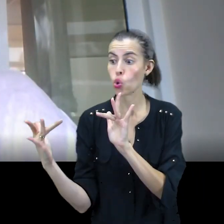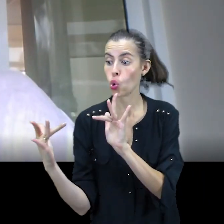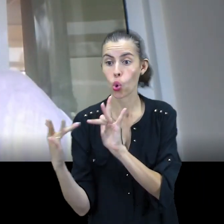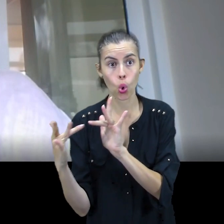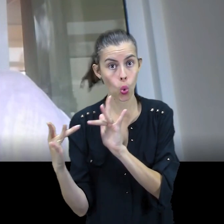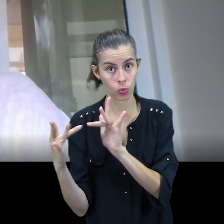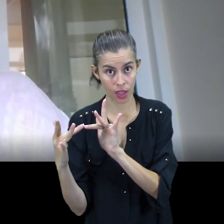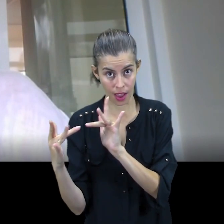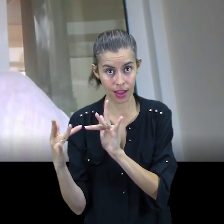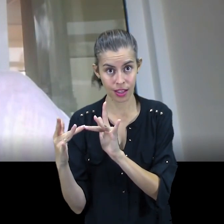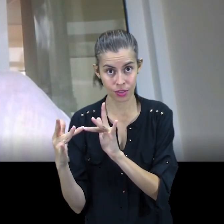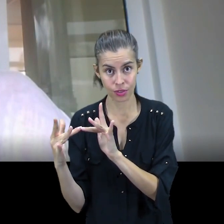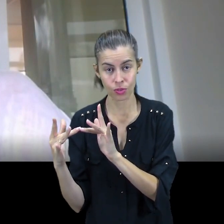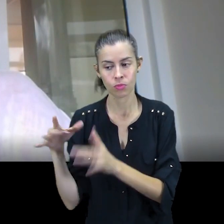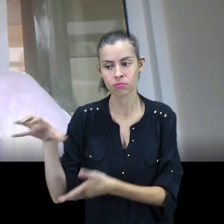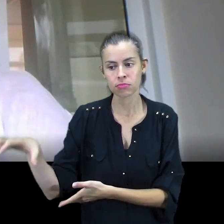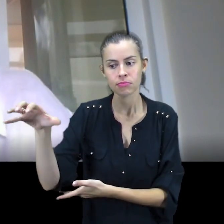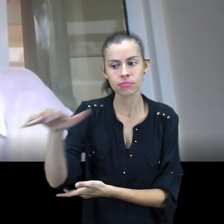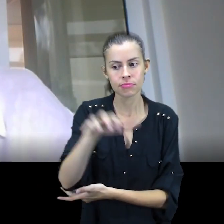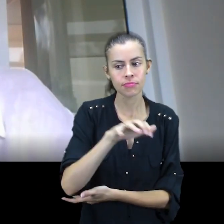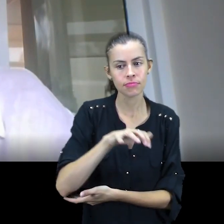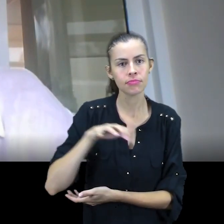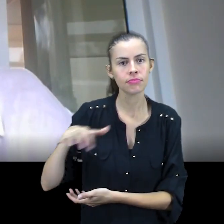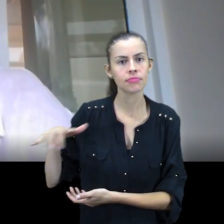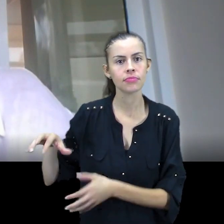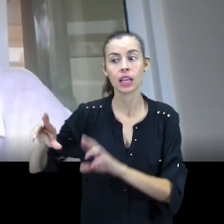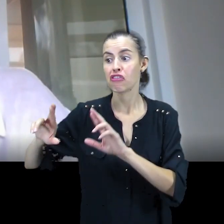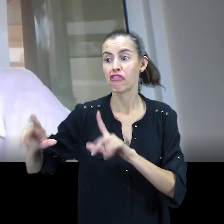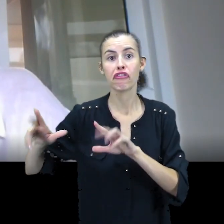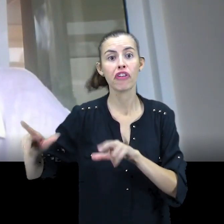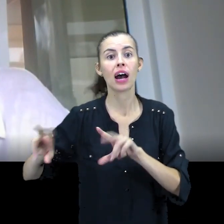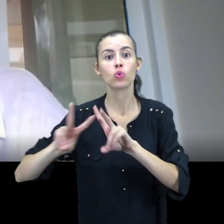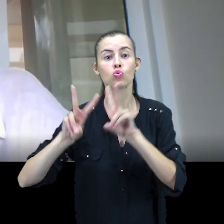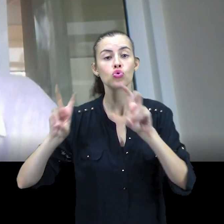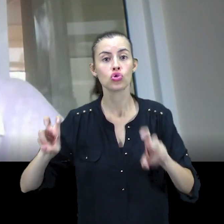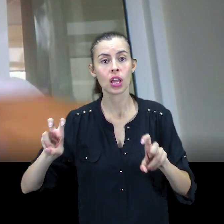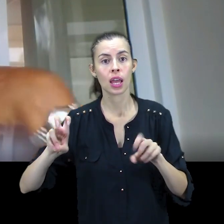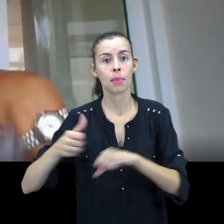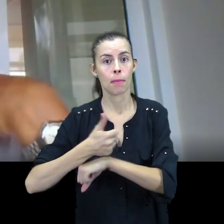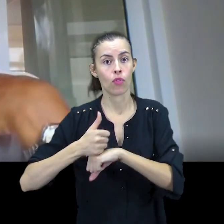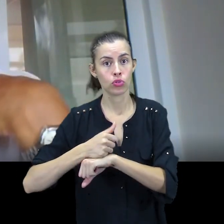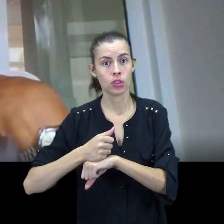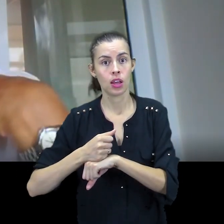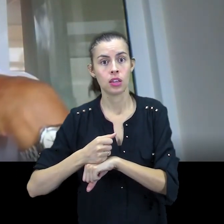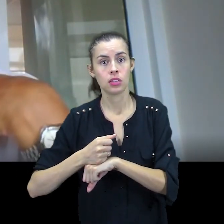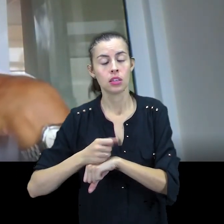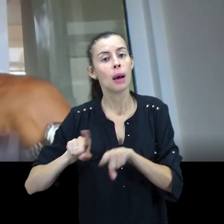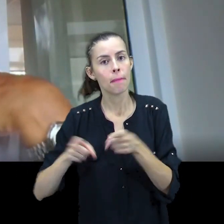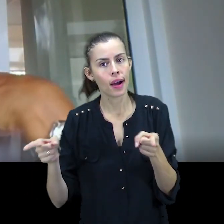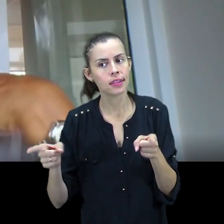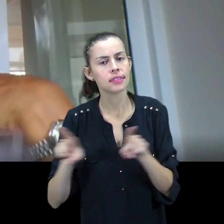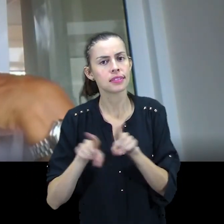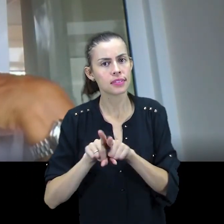eu fiquei pensando aqui, a partir da sua fala, como que a gente adapta a nós, porque aí é uma questão da nossa